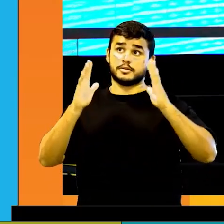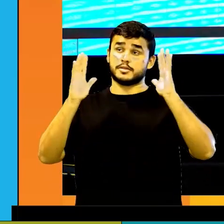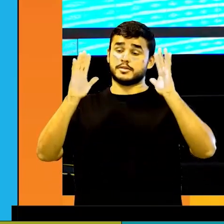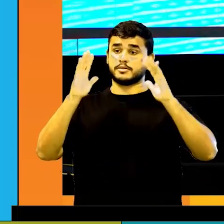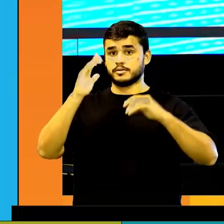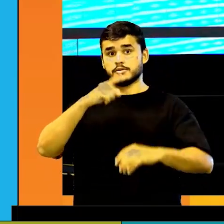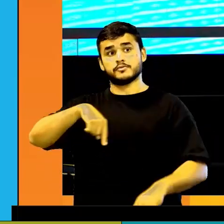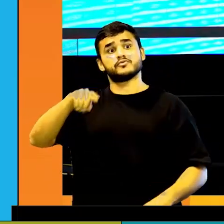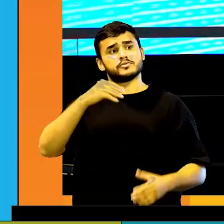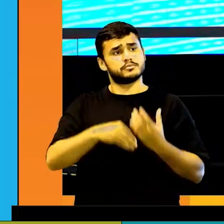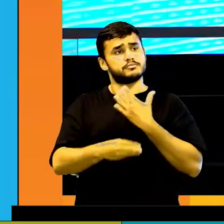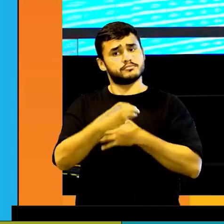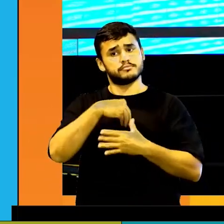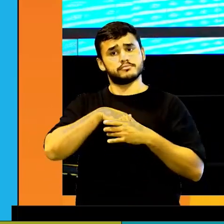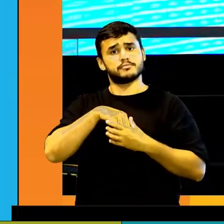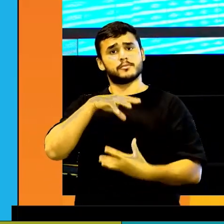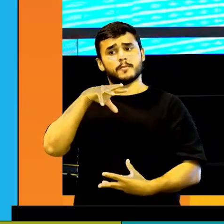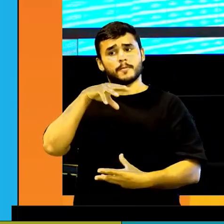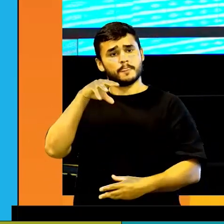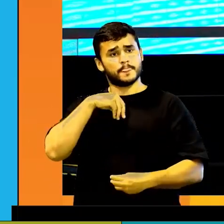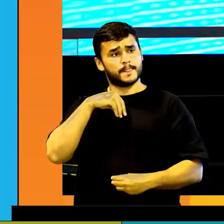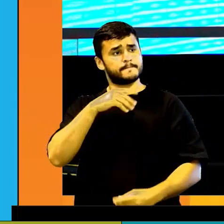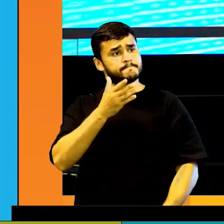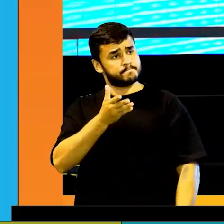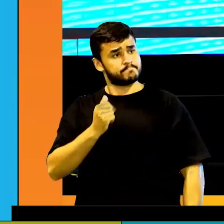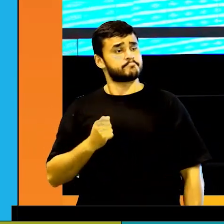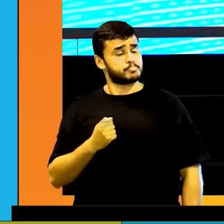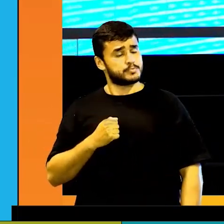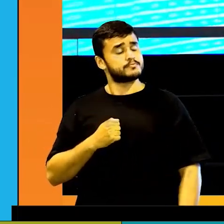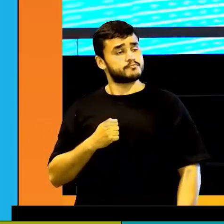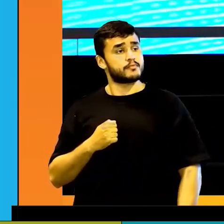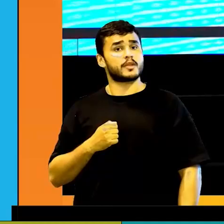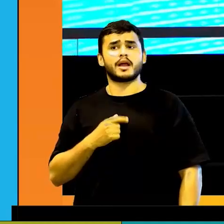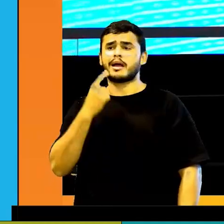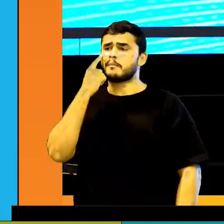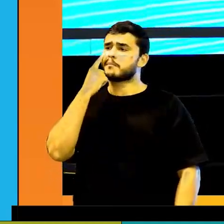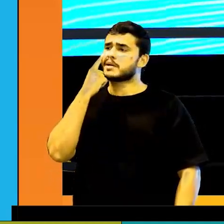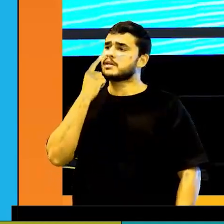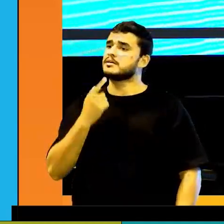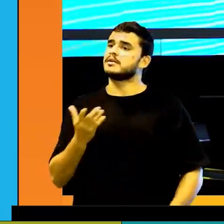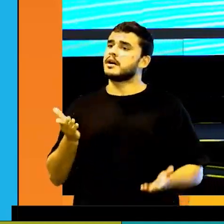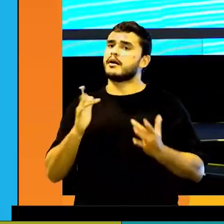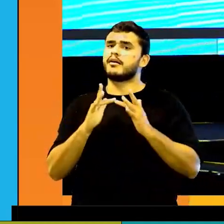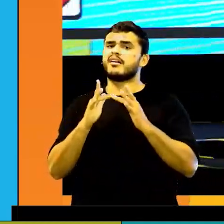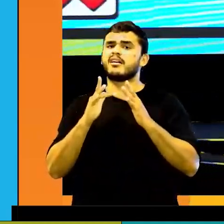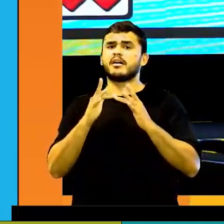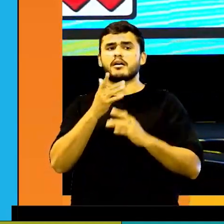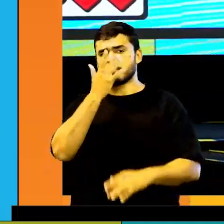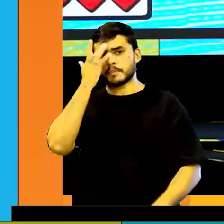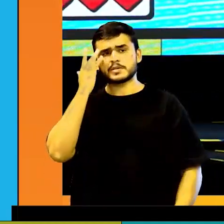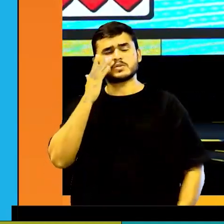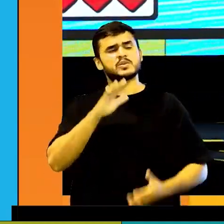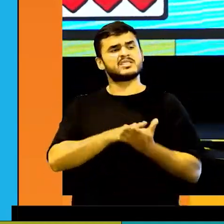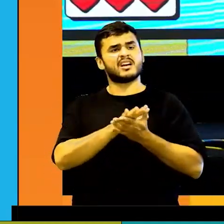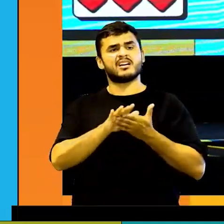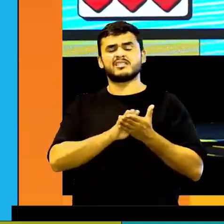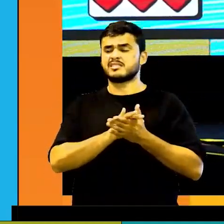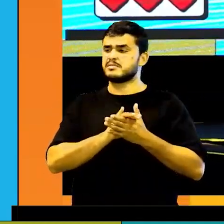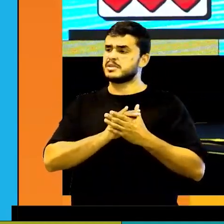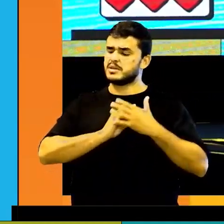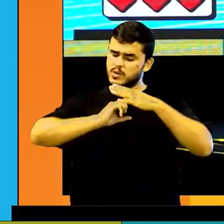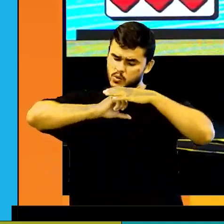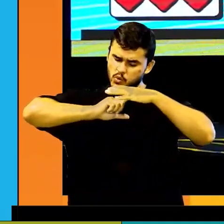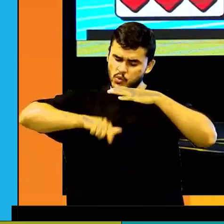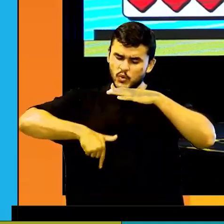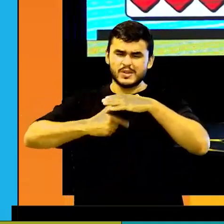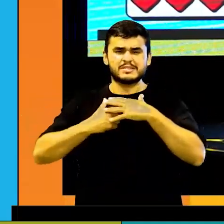pessoas desalmadas. Que coisa triste, viu? É você conversar ou conviver com quem não tem alma, que é